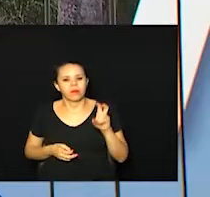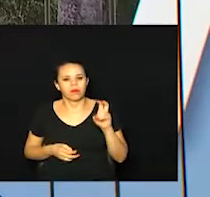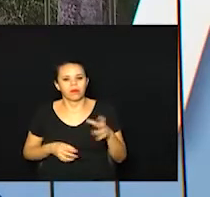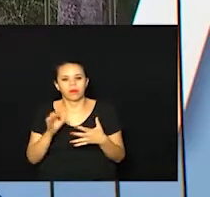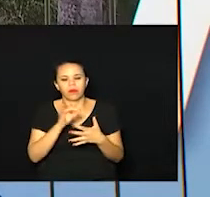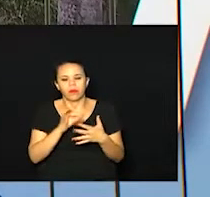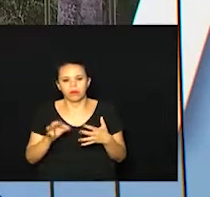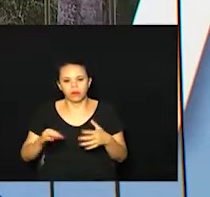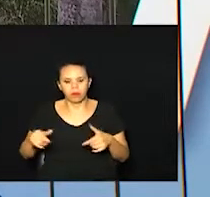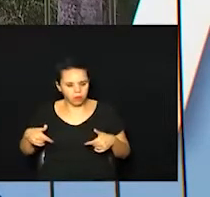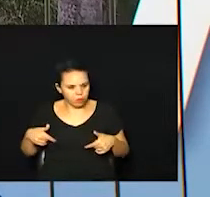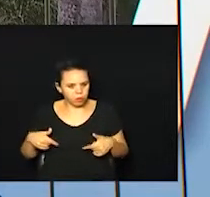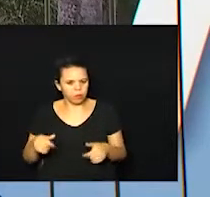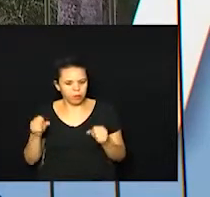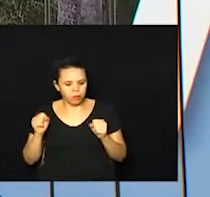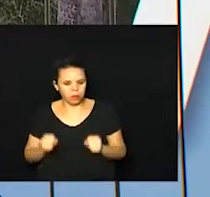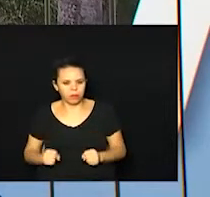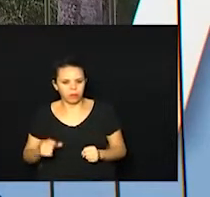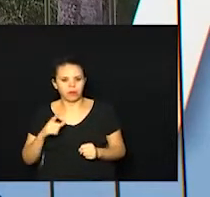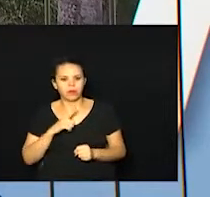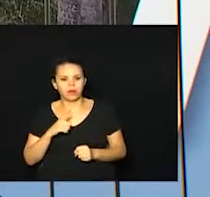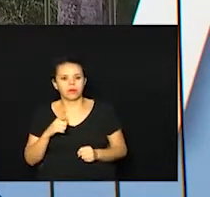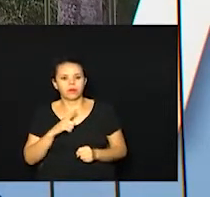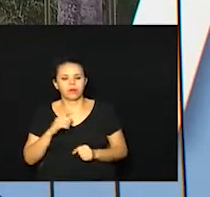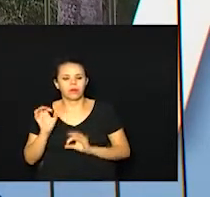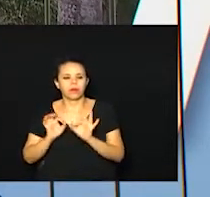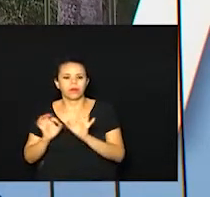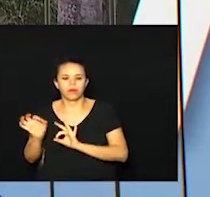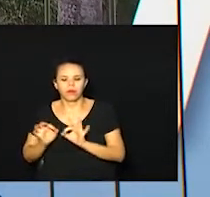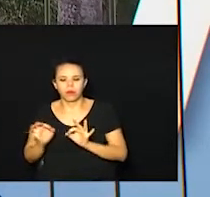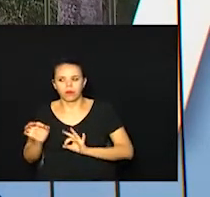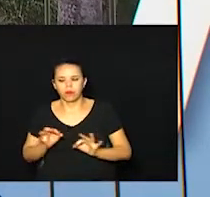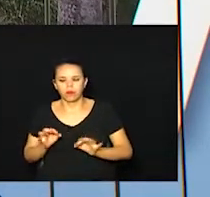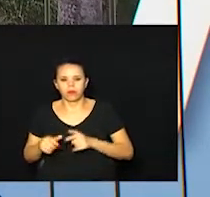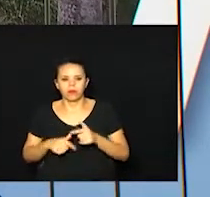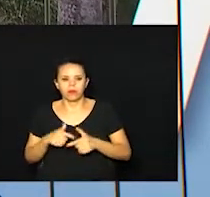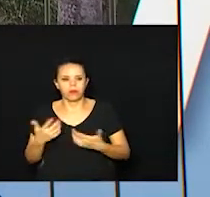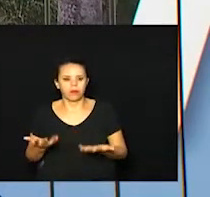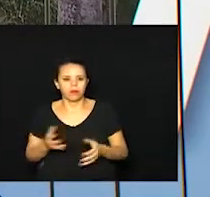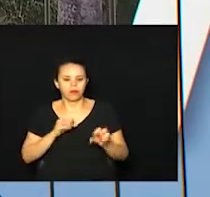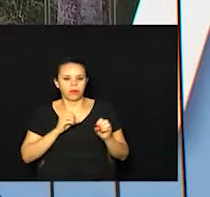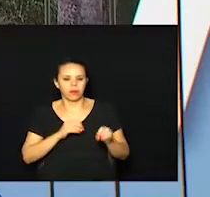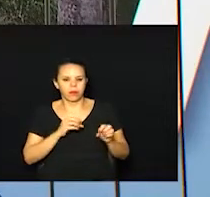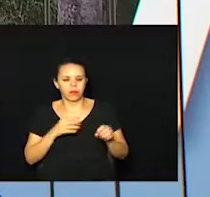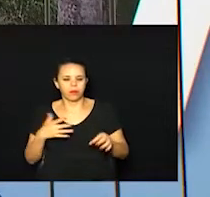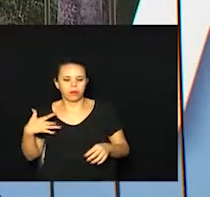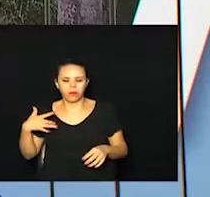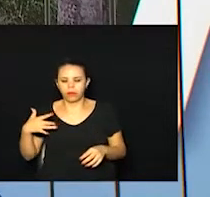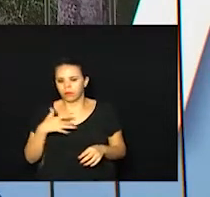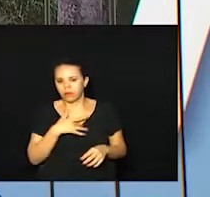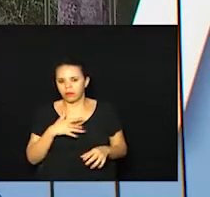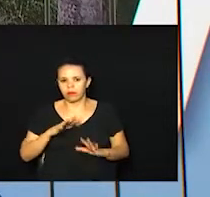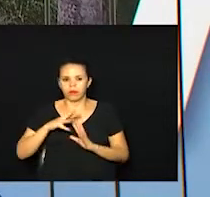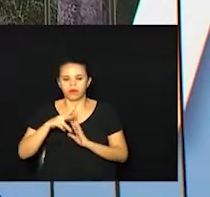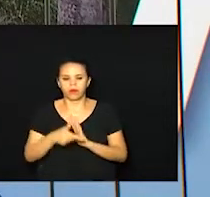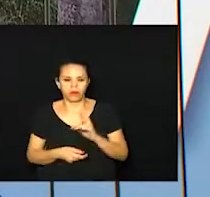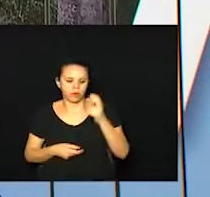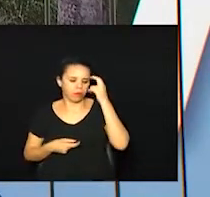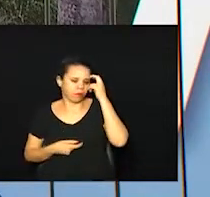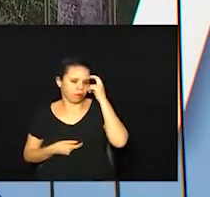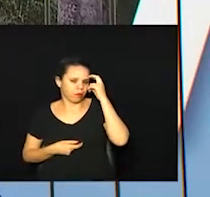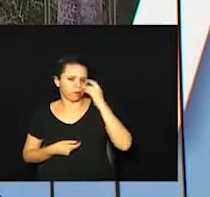de atuação para que pudesse ter um planejamento do mandato. Então, a educação, a saúde, o meio ambiente, a